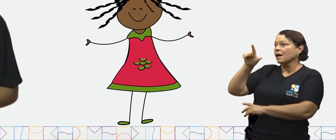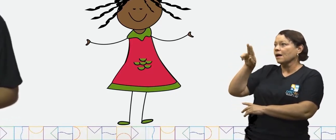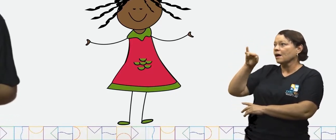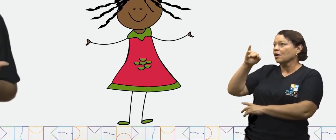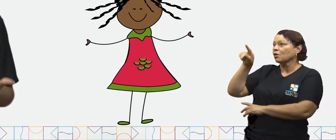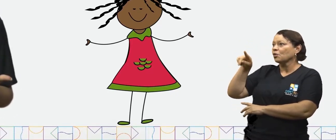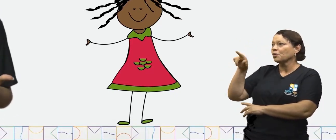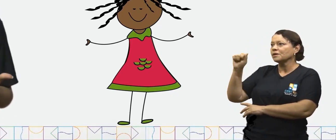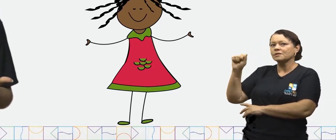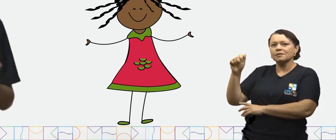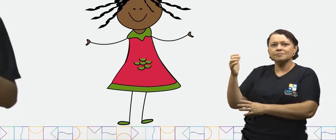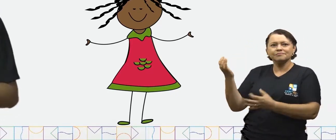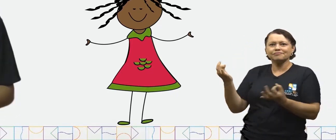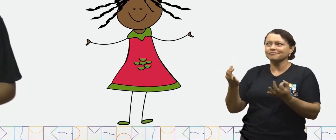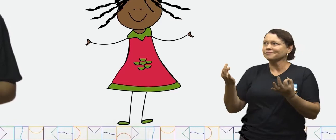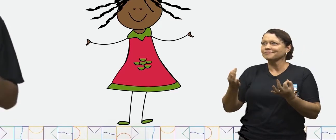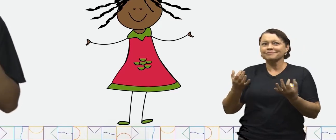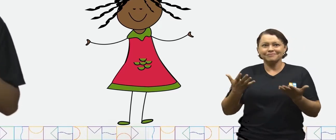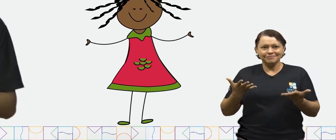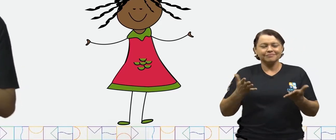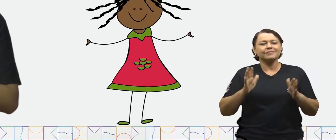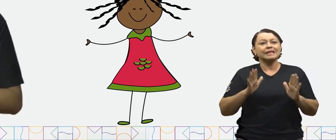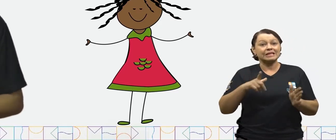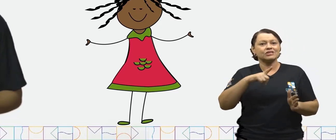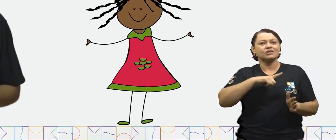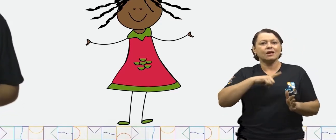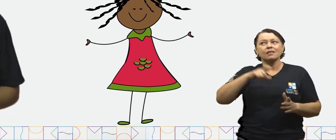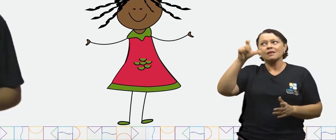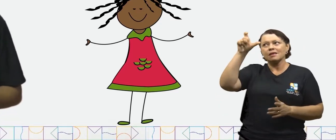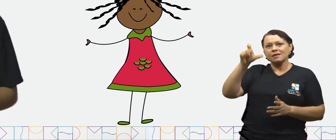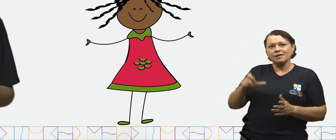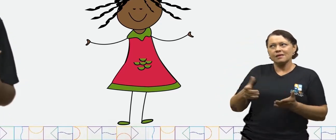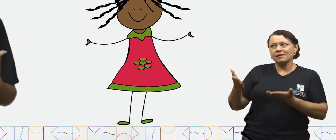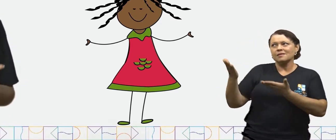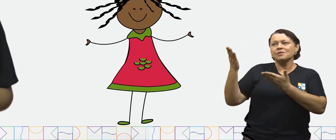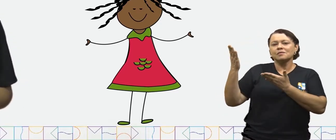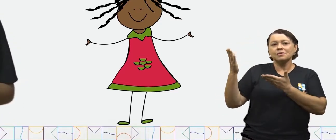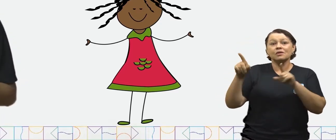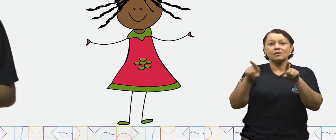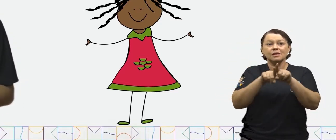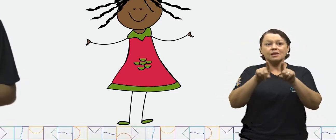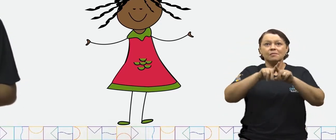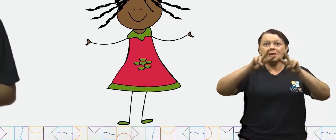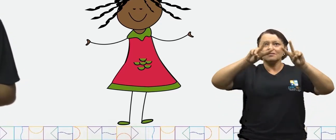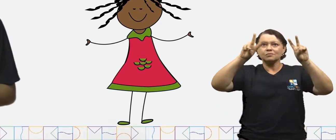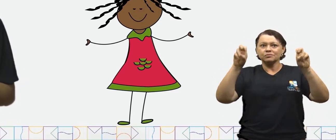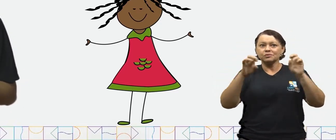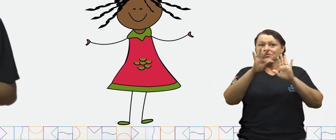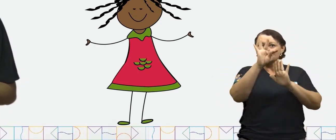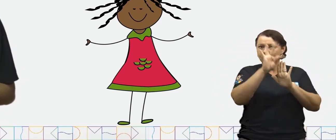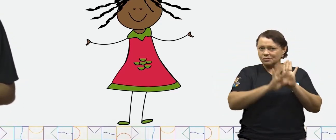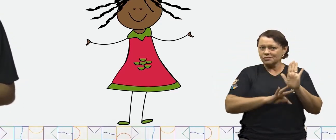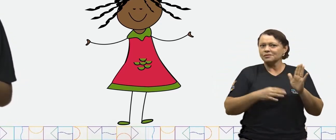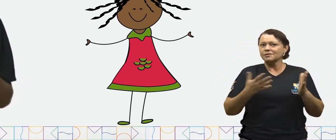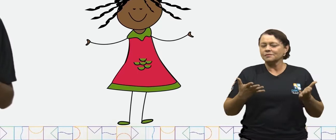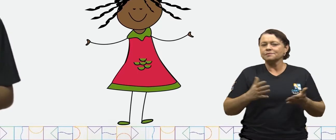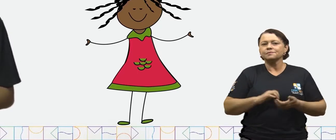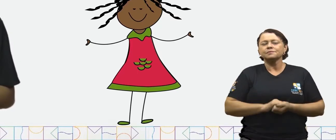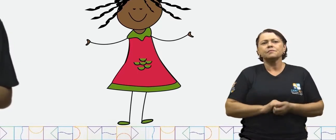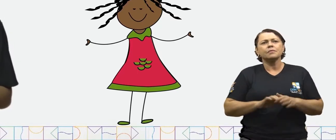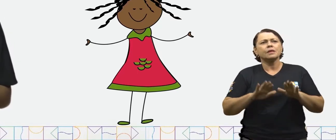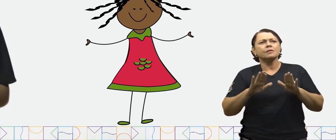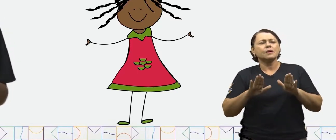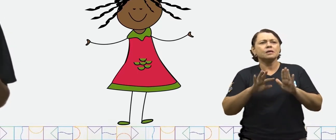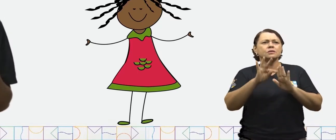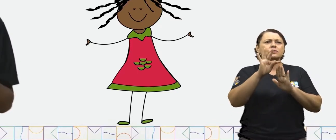Luísa? Ótimo! Bom, já temos a nossa personagem e o título do texto. E se